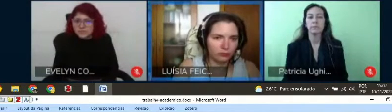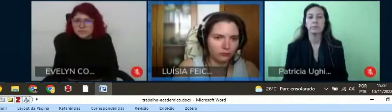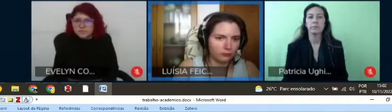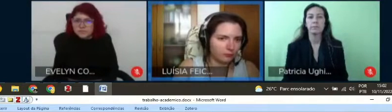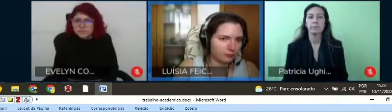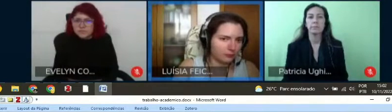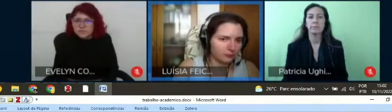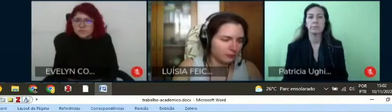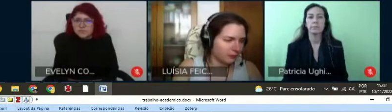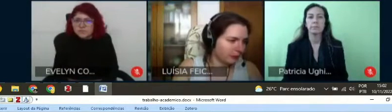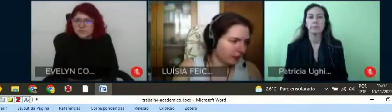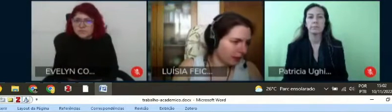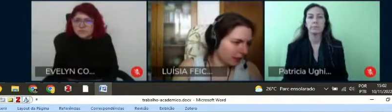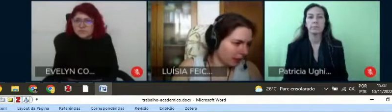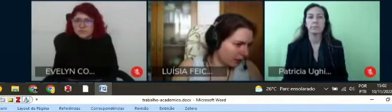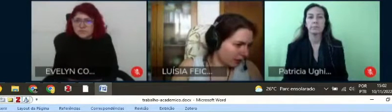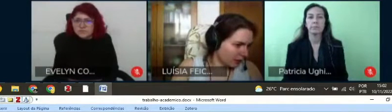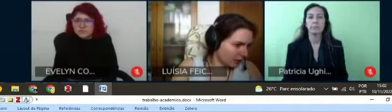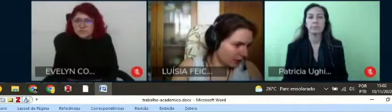urso,